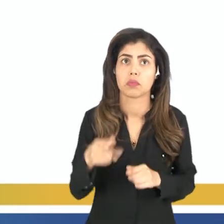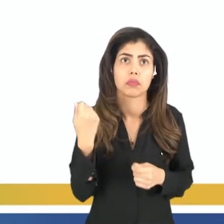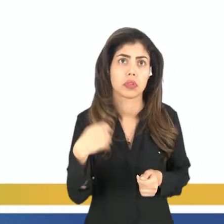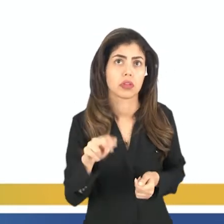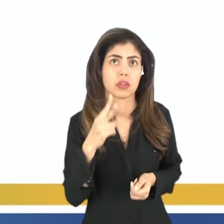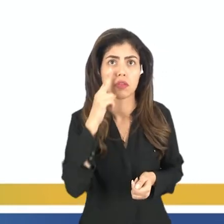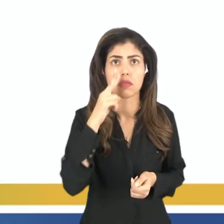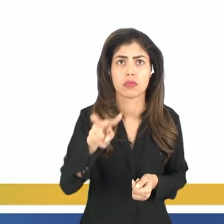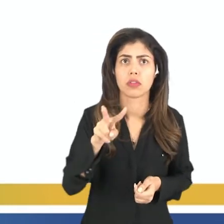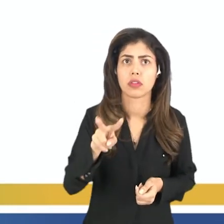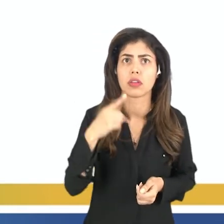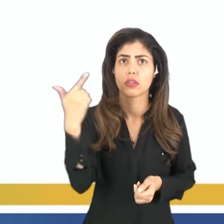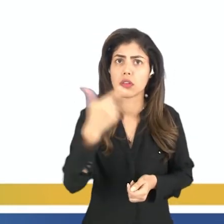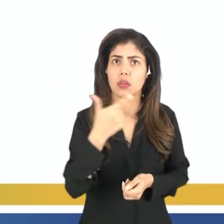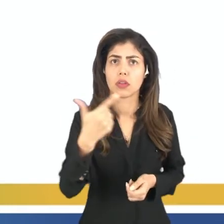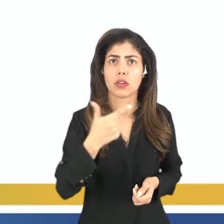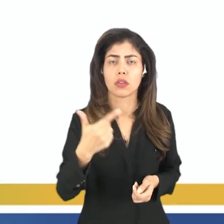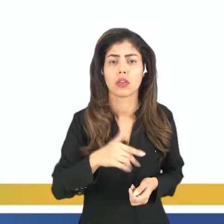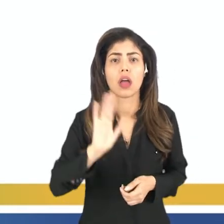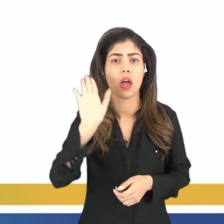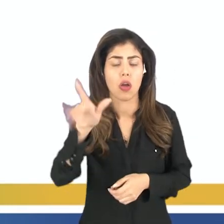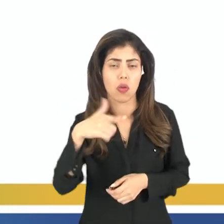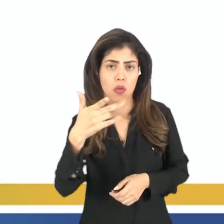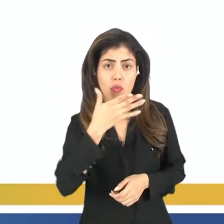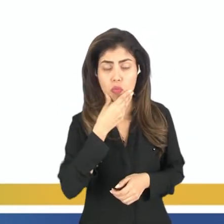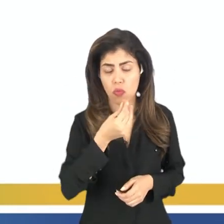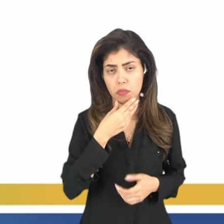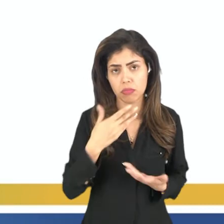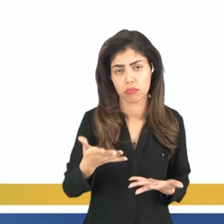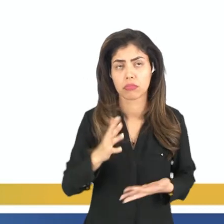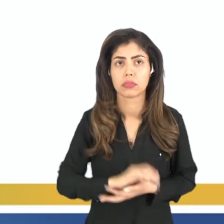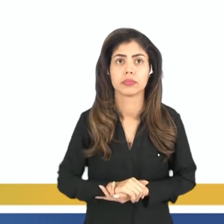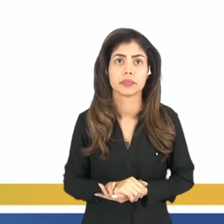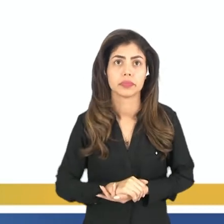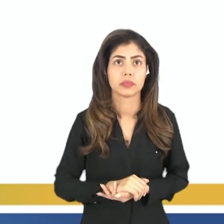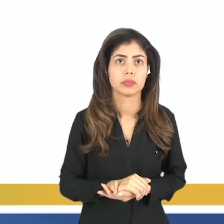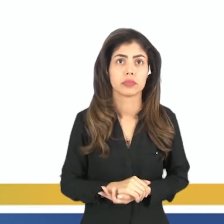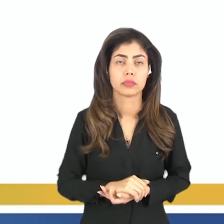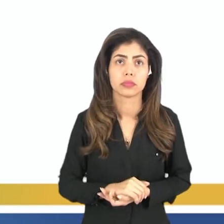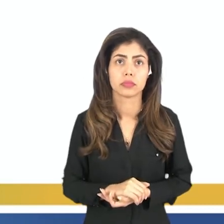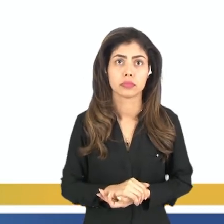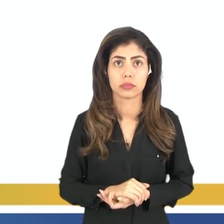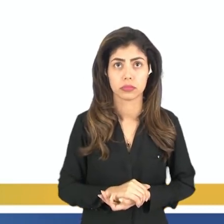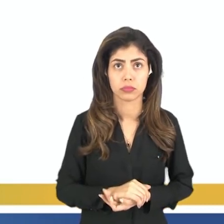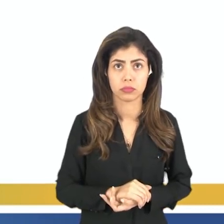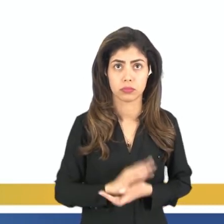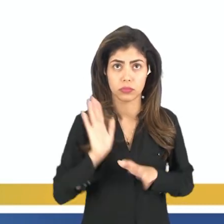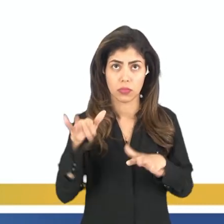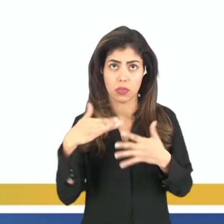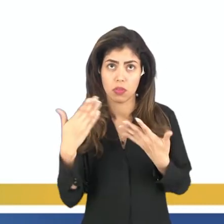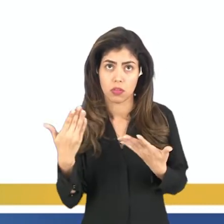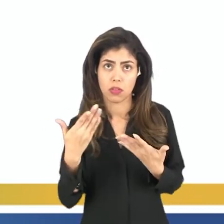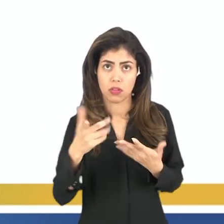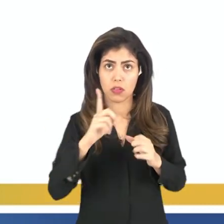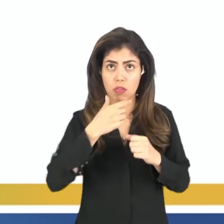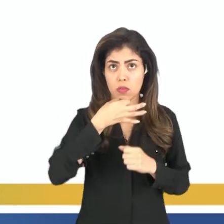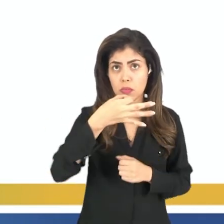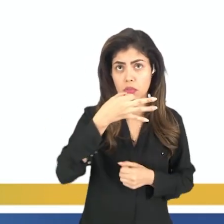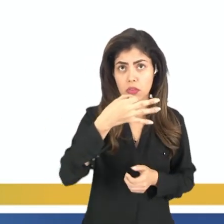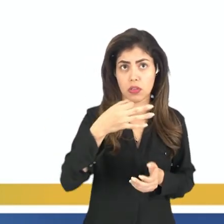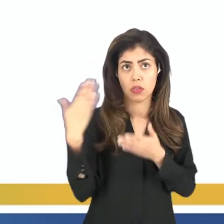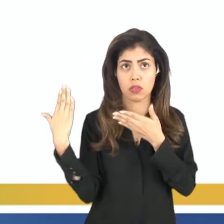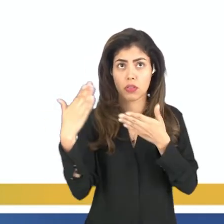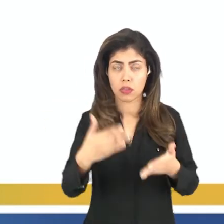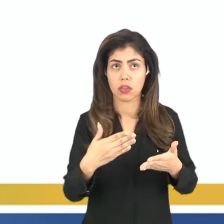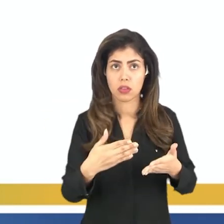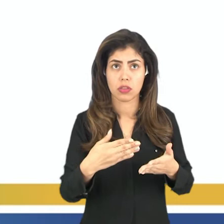ser vista a segundo plano em relação ao varão, certo? Número 2, ó, qual é o argumento